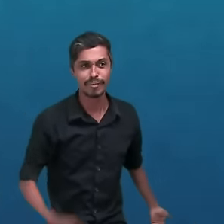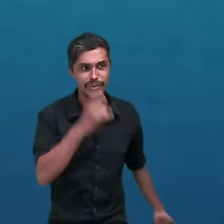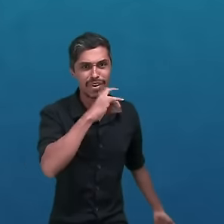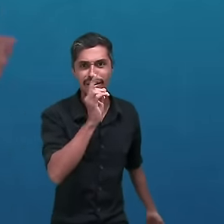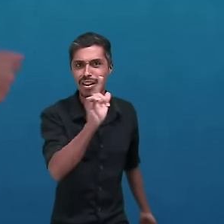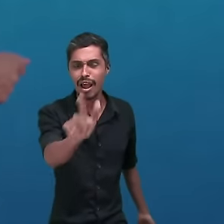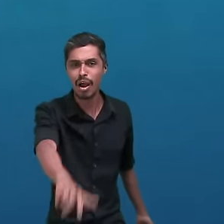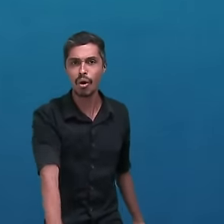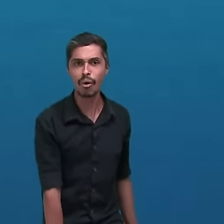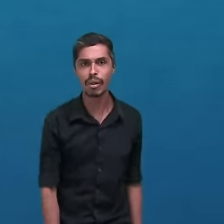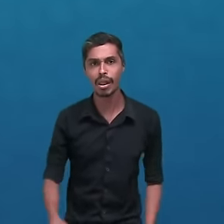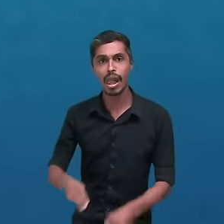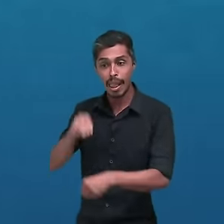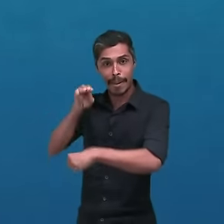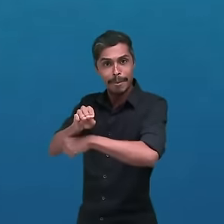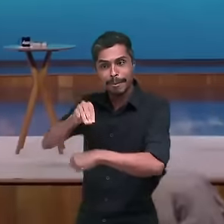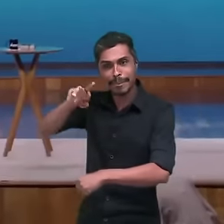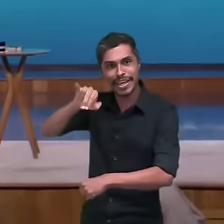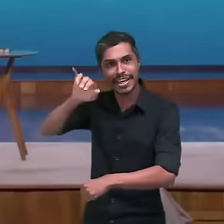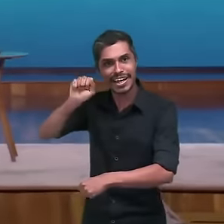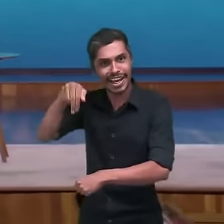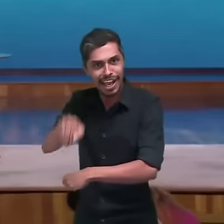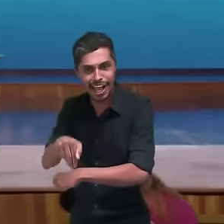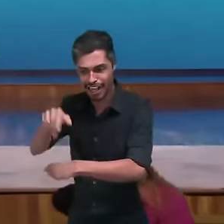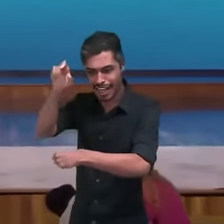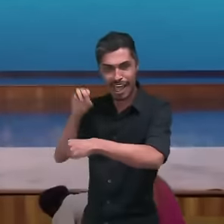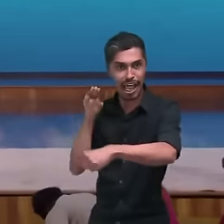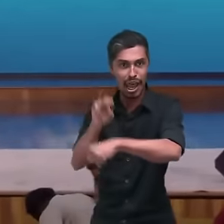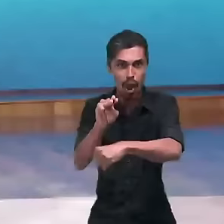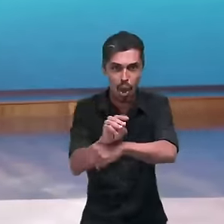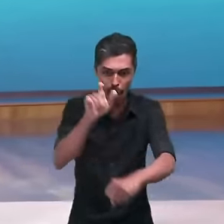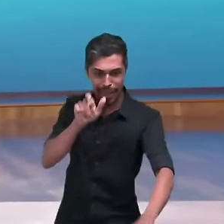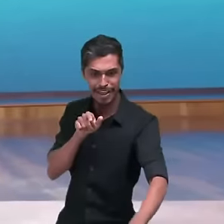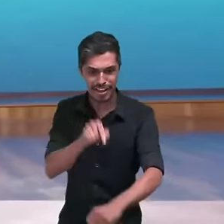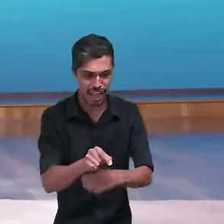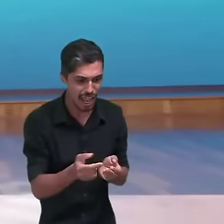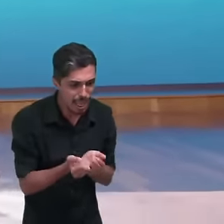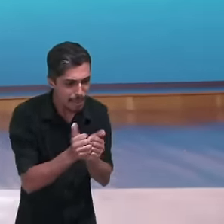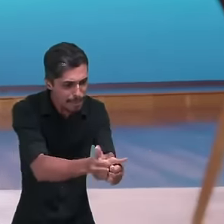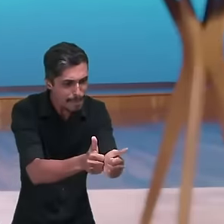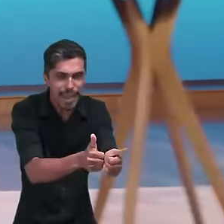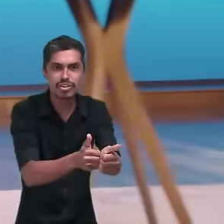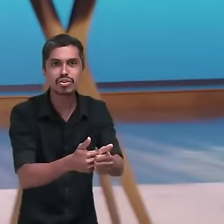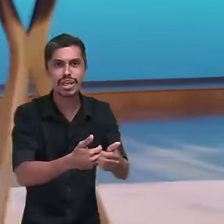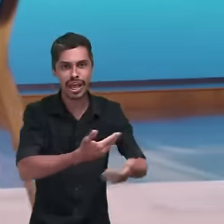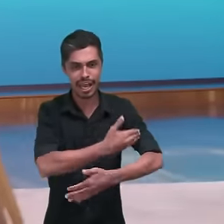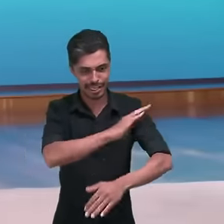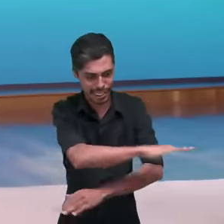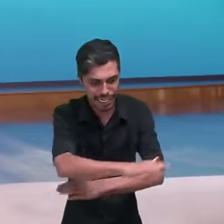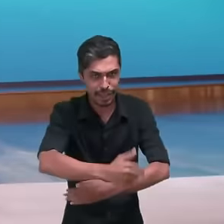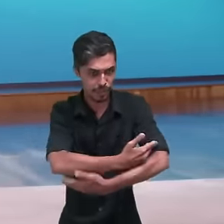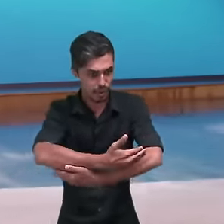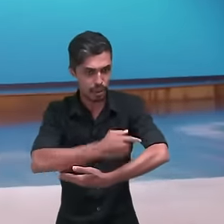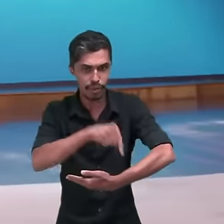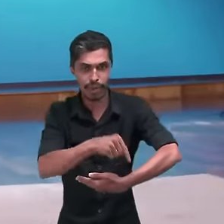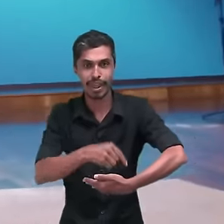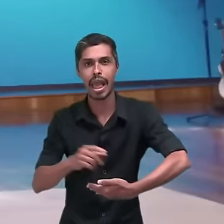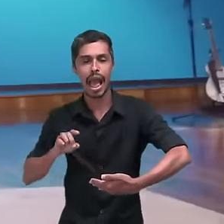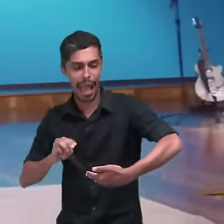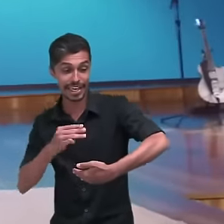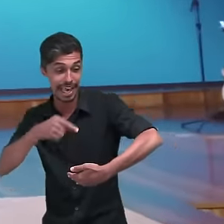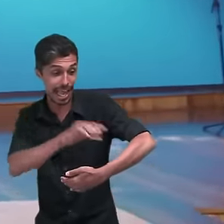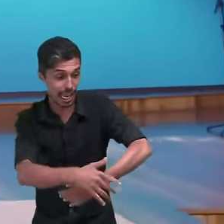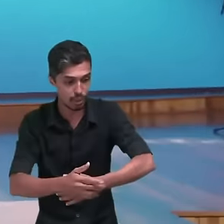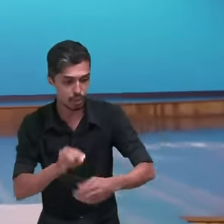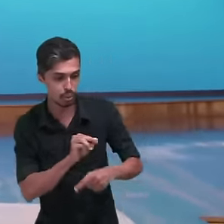Miriam corrió perto de la crianza. Cuando la crianza llega perto de la filha de Faraón, fica